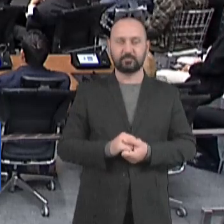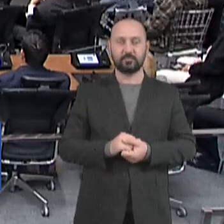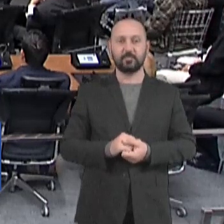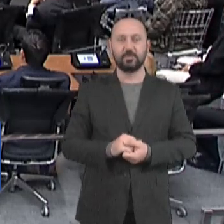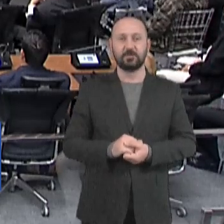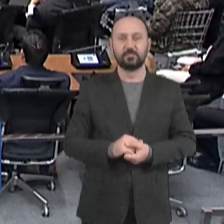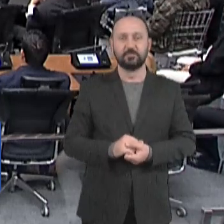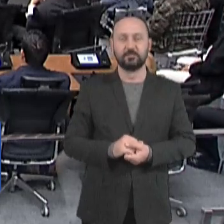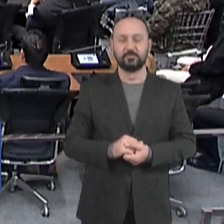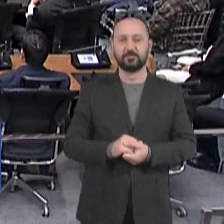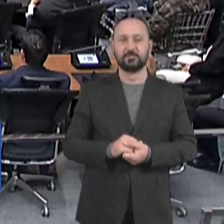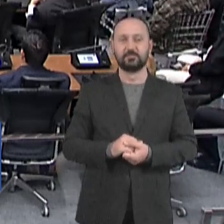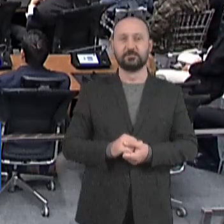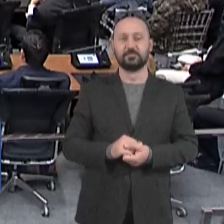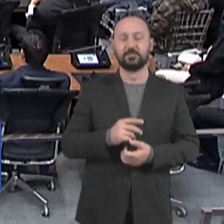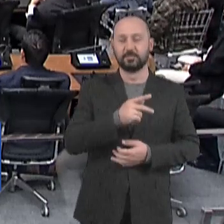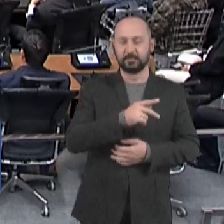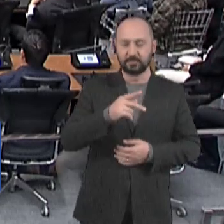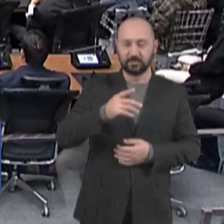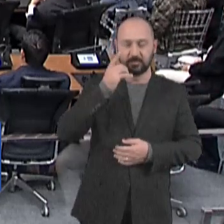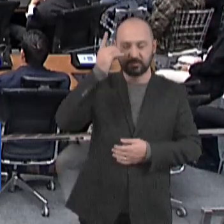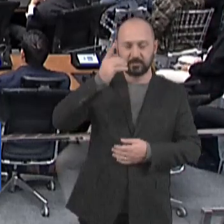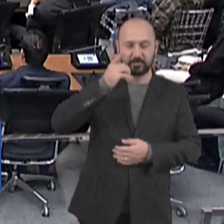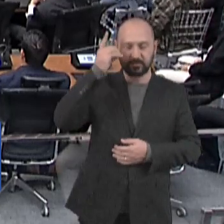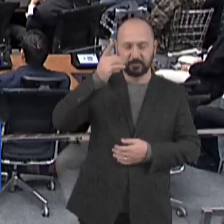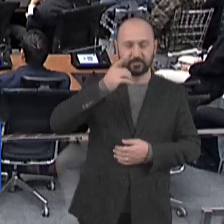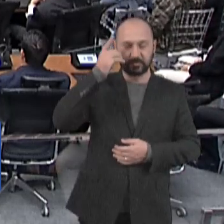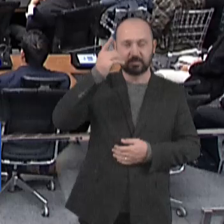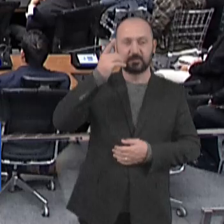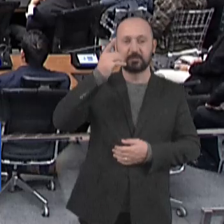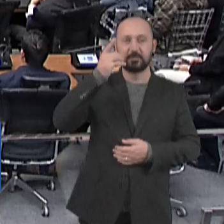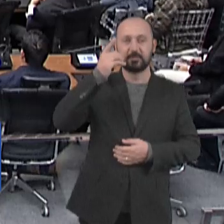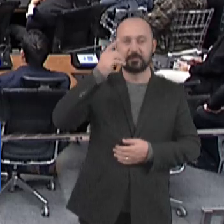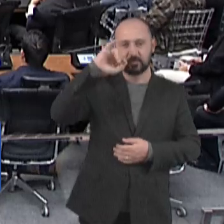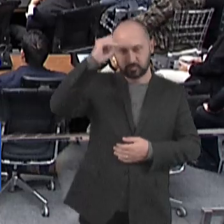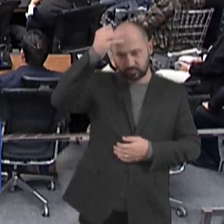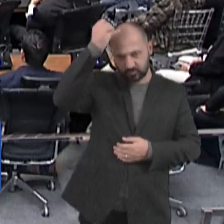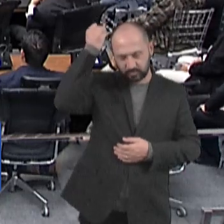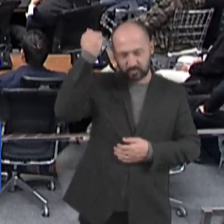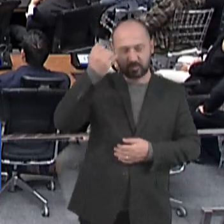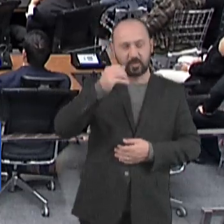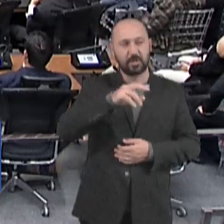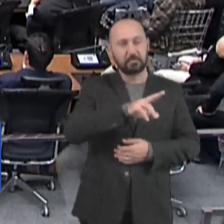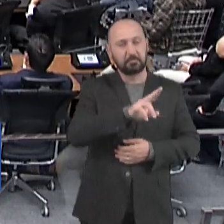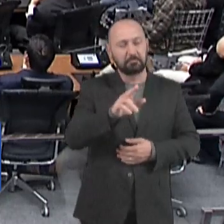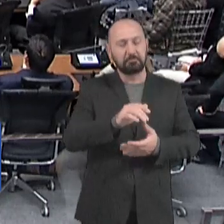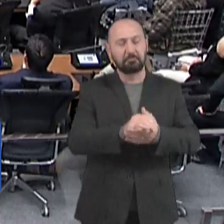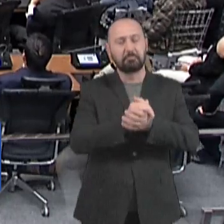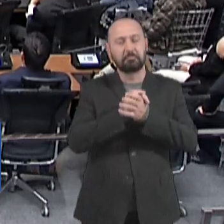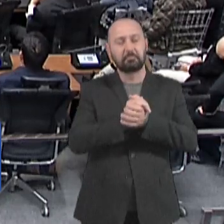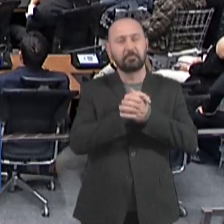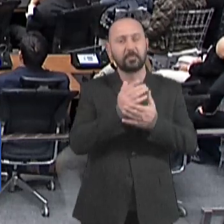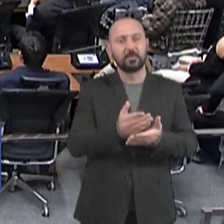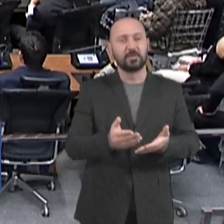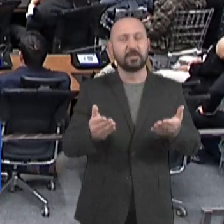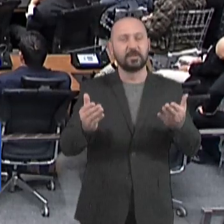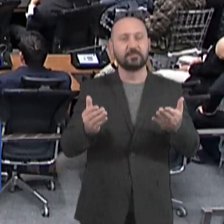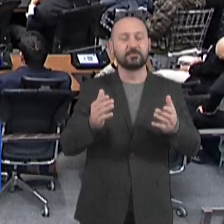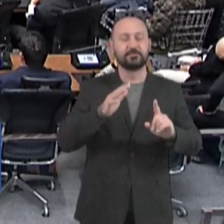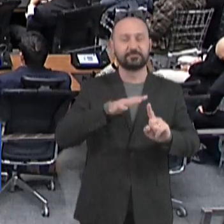Senhor presidente, deputado Júnior Mock, em seu nome eu quero cumprimentar todos